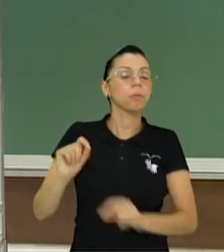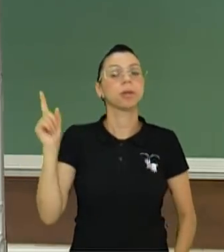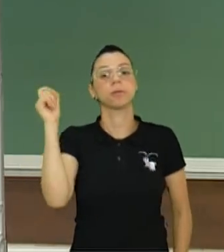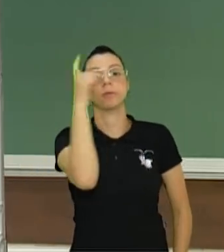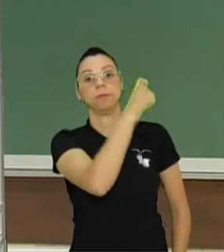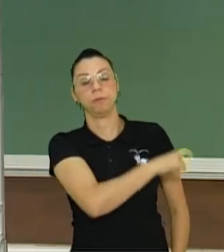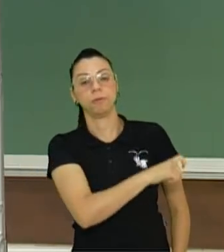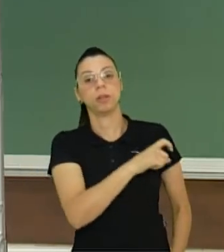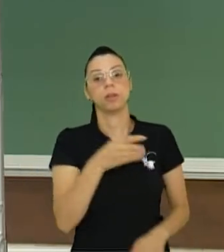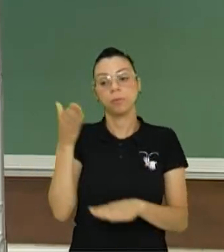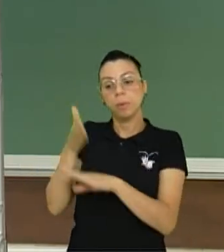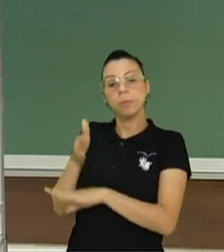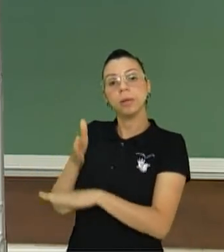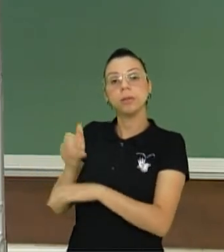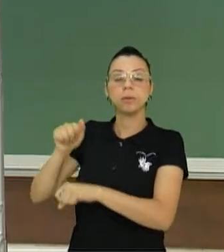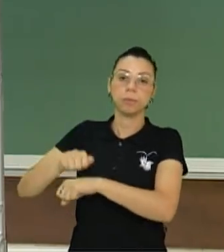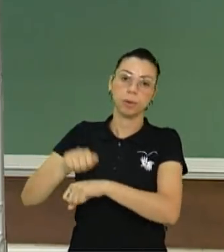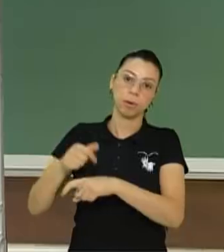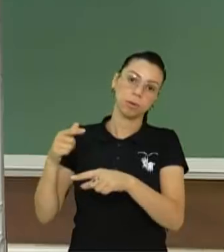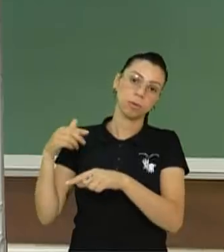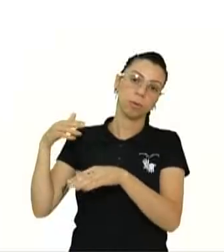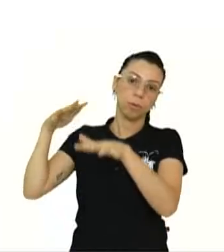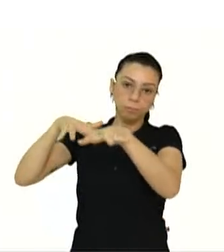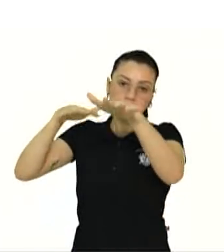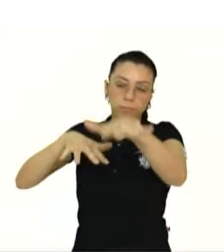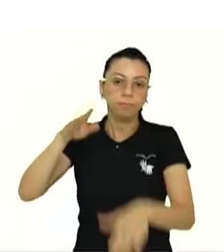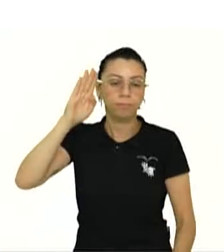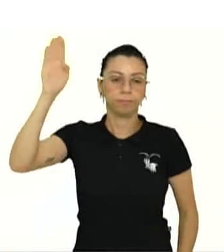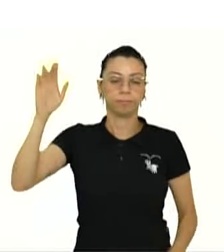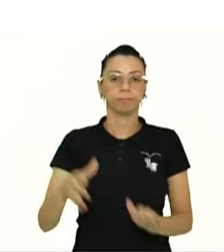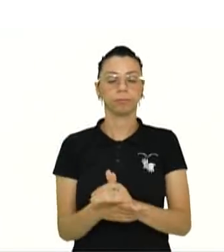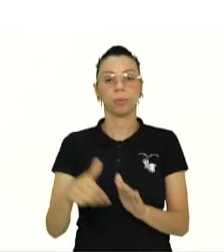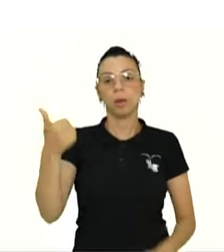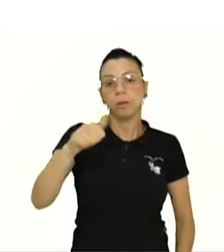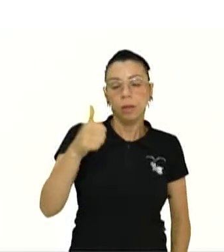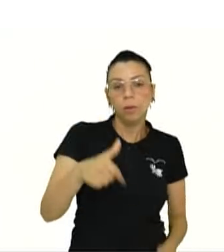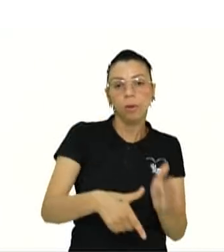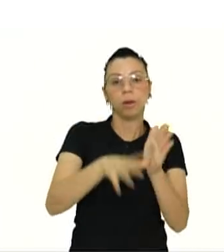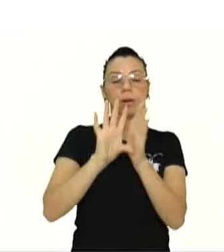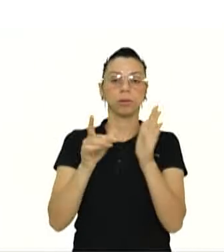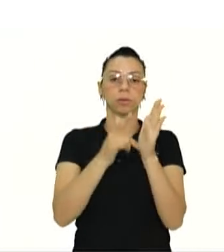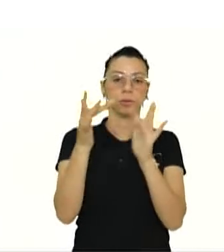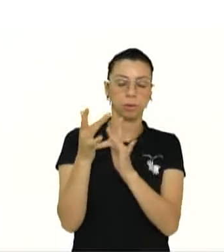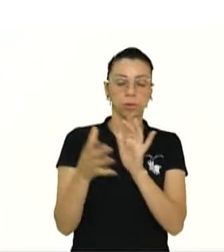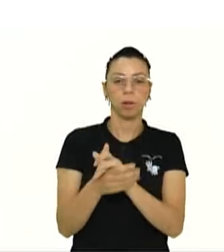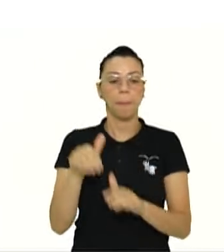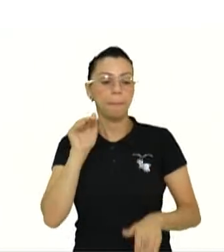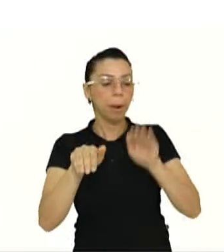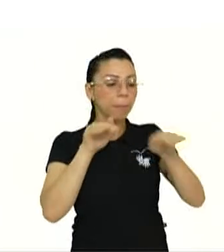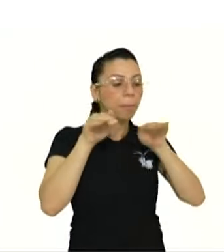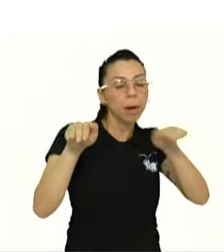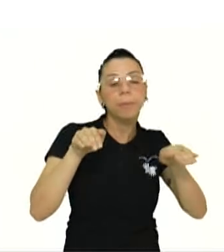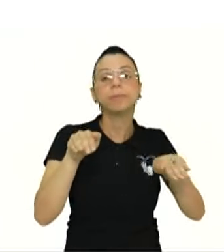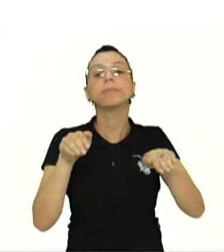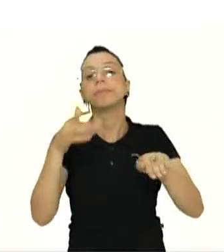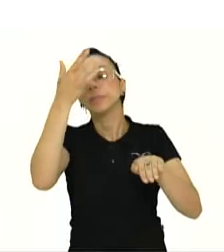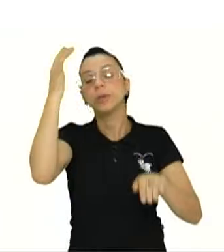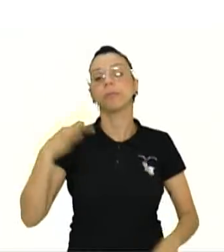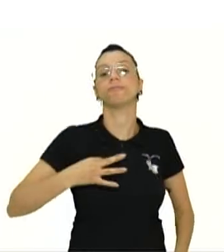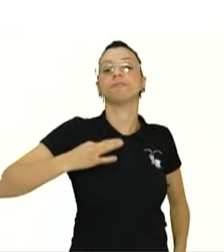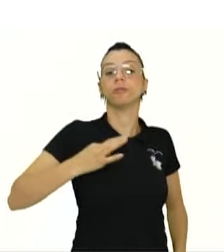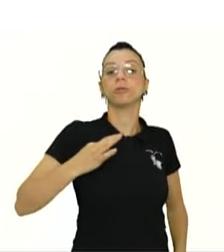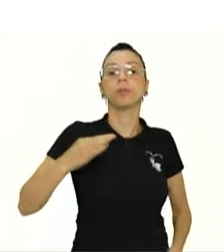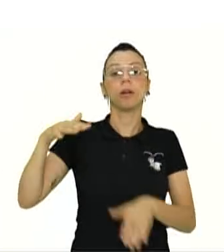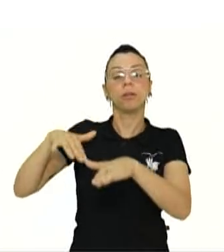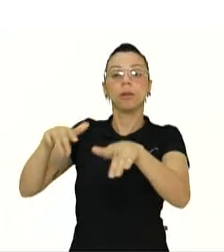complicado para os camponeses participarem da infantaria. Em 111 a.C., o Mário resolveu fazer o seguinte, recrutar pela primeira vez soldados voluntários,